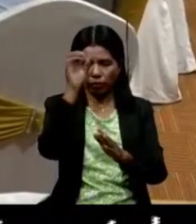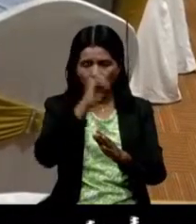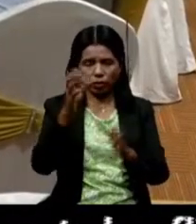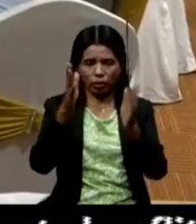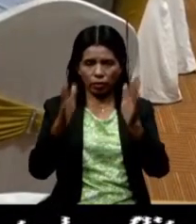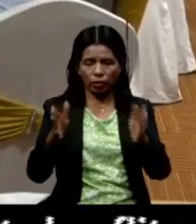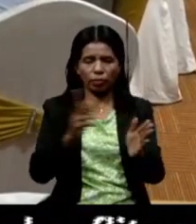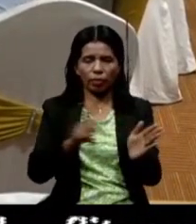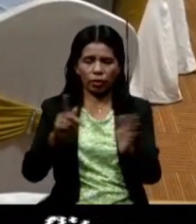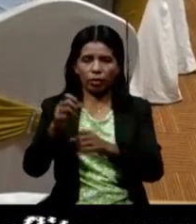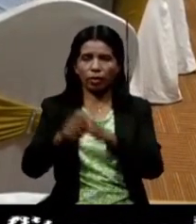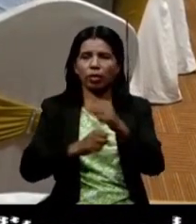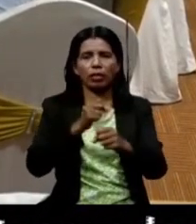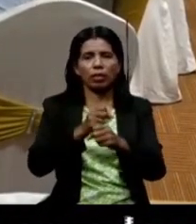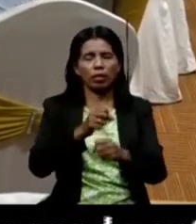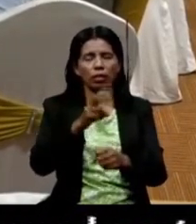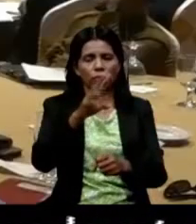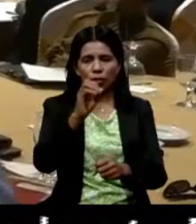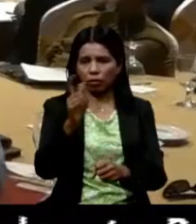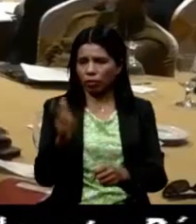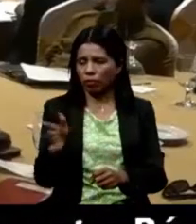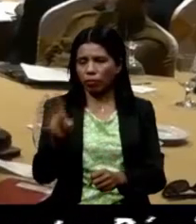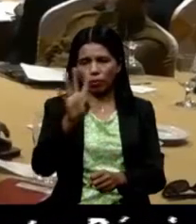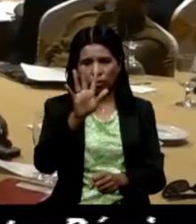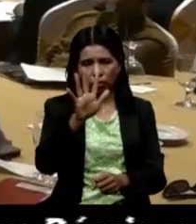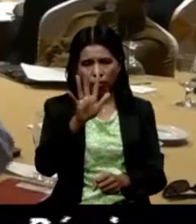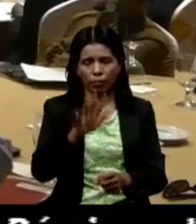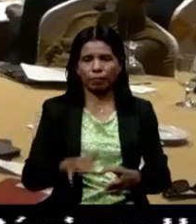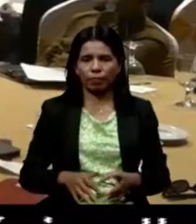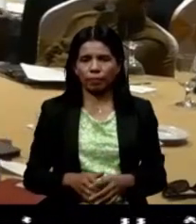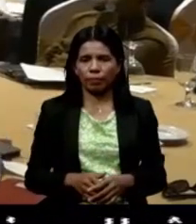pleno ASEAN iha tinang liu roron resin lima Lamberto da Silva, Emerenciana Martins, ZMN.